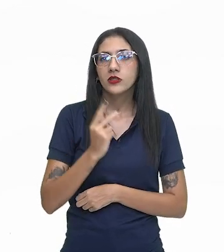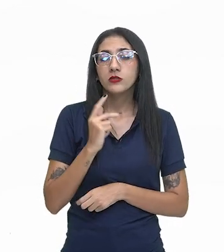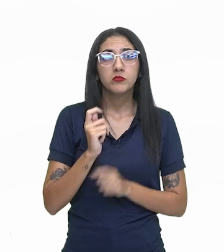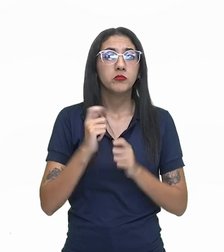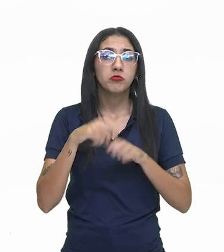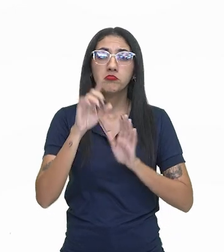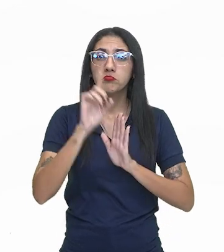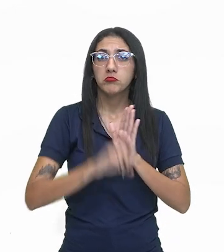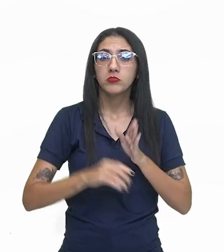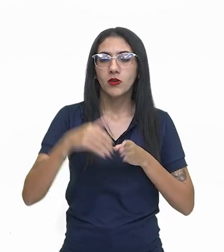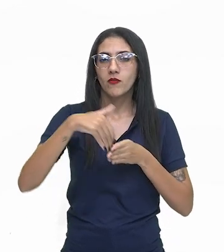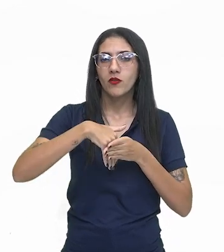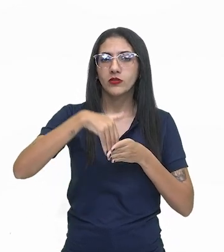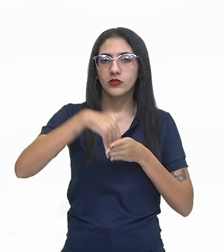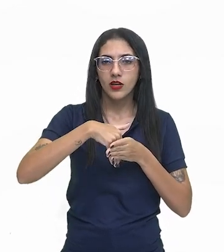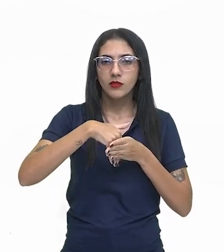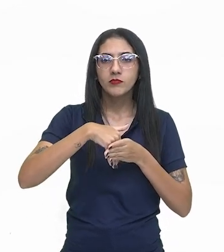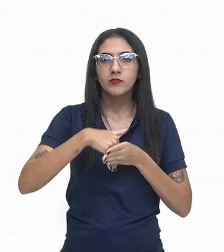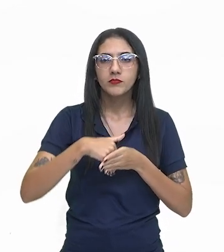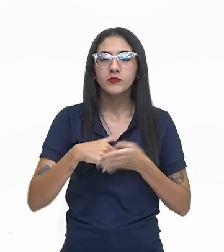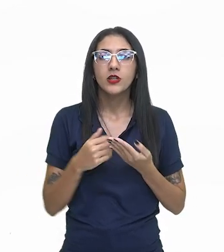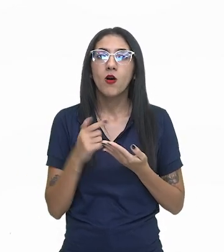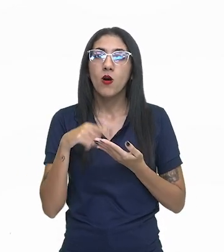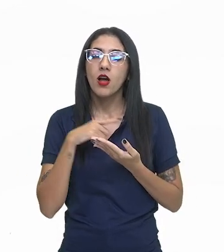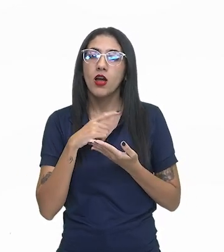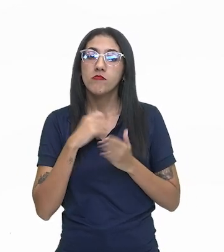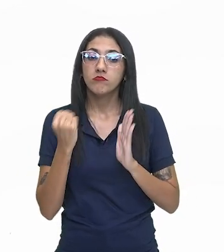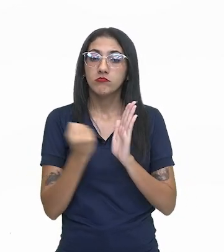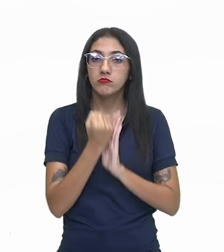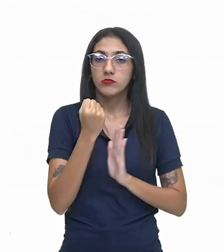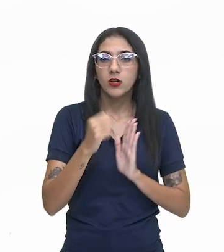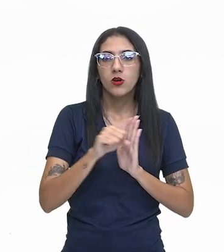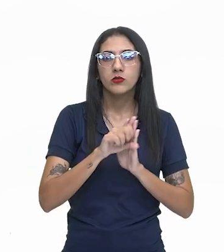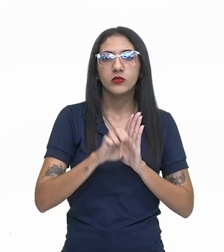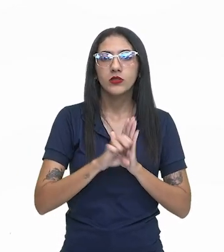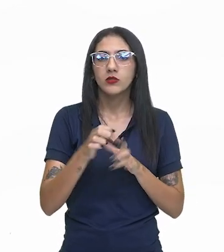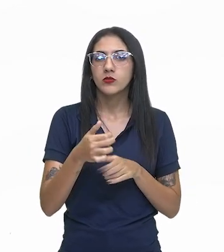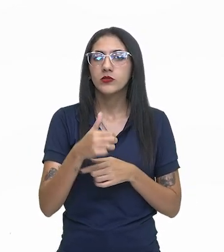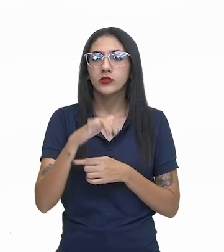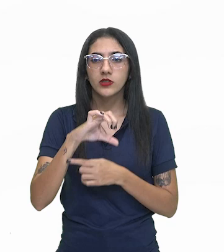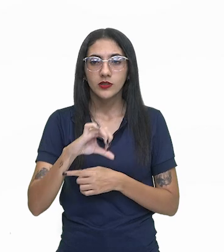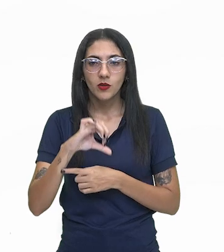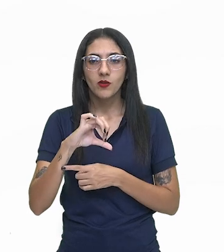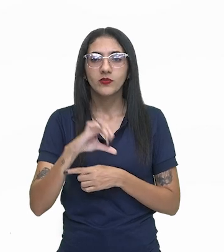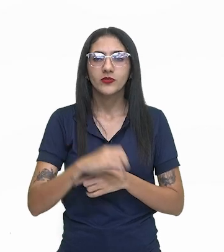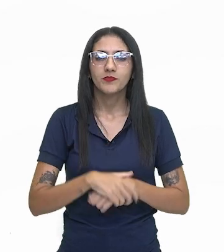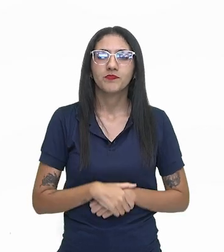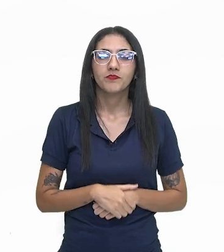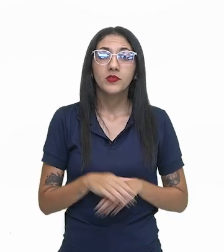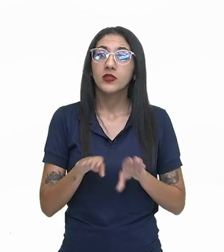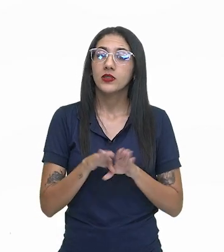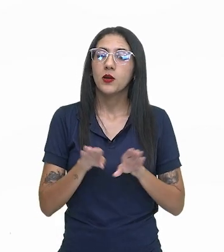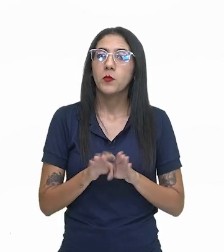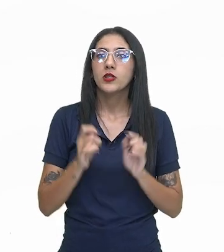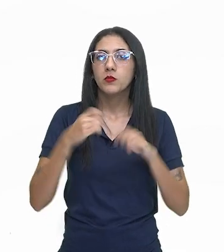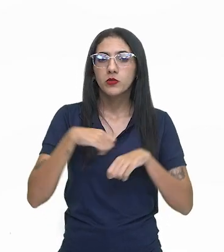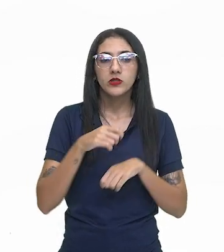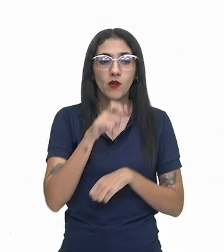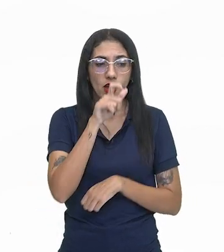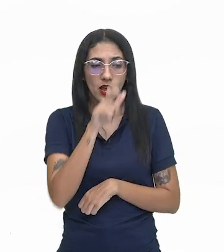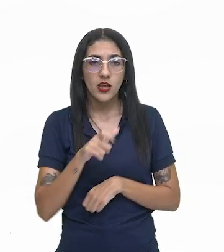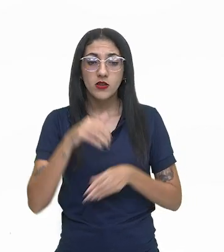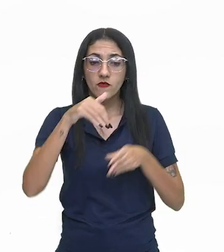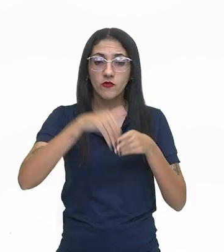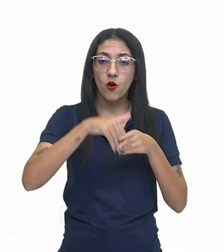ao voto, né, que consolidou-se no século XIX, do voto e também ser votado, né? Ao mesmo tempo que você